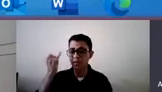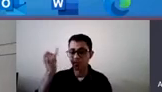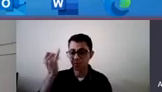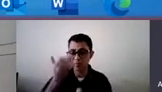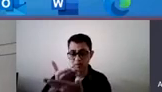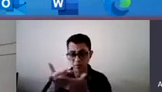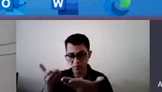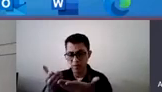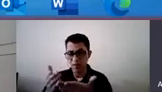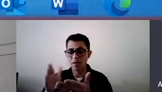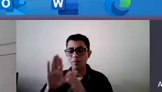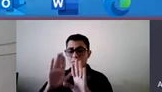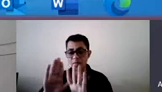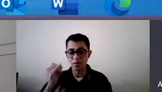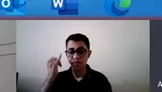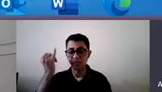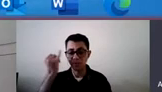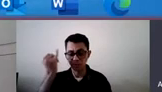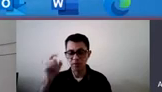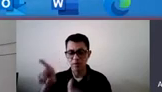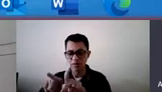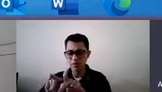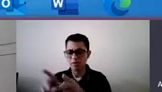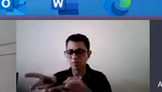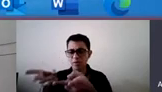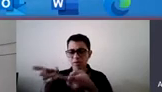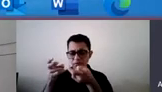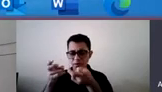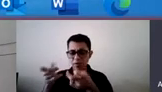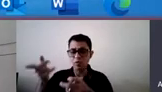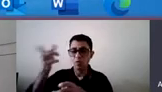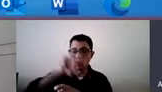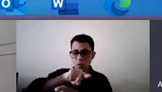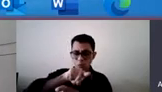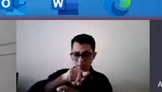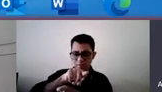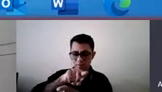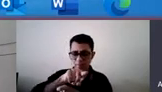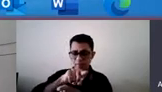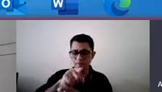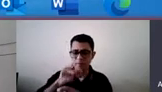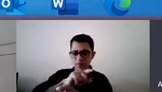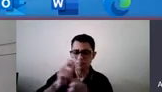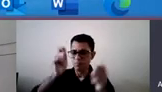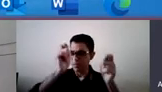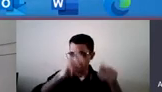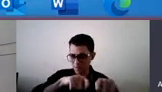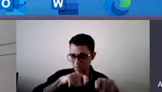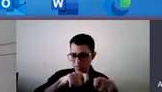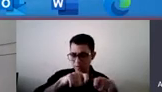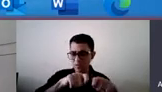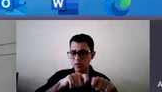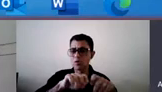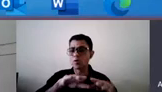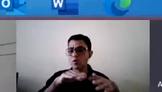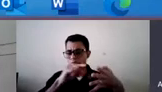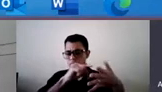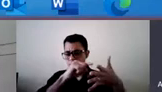importante, mas é importante também olhar para essa outra faceta, das competências, que são